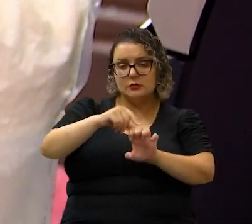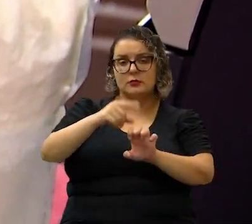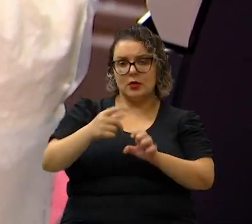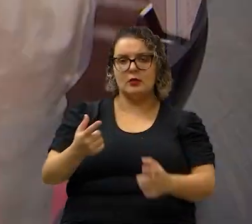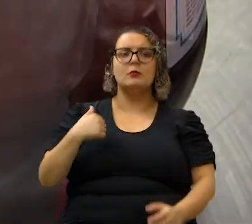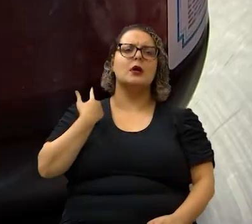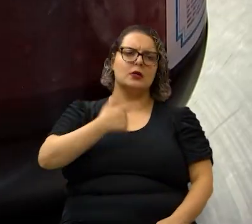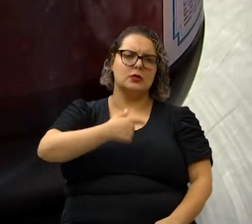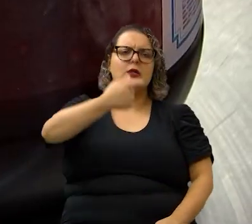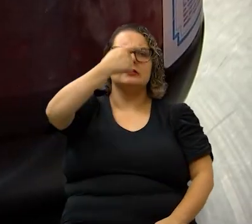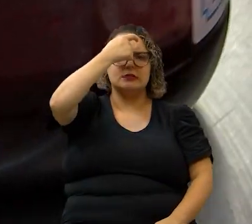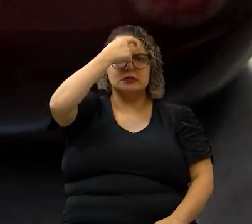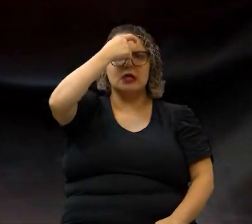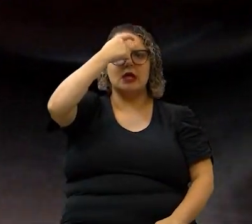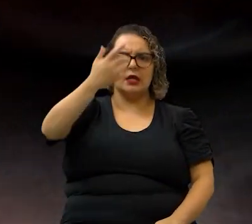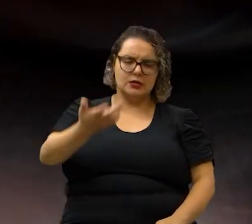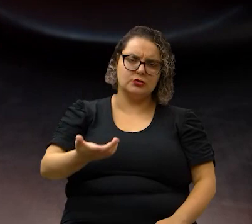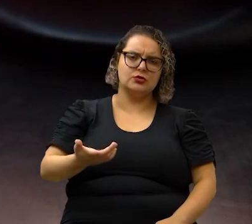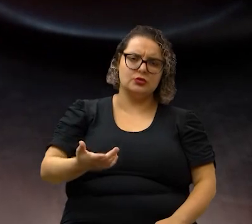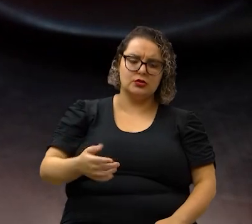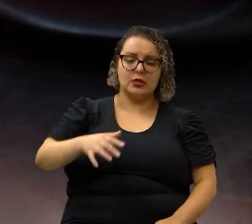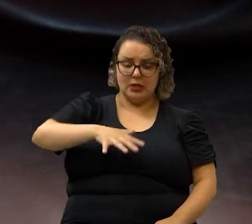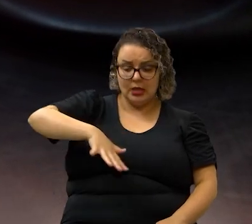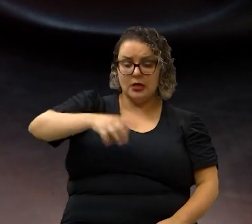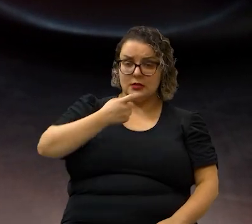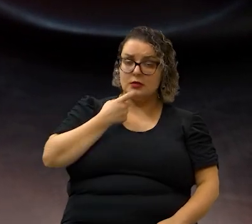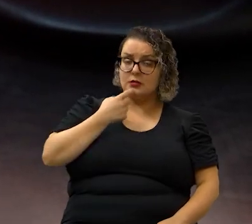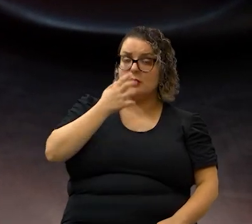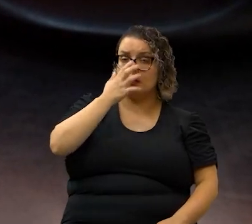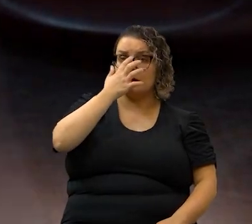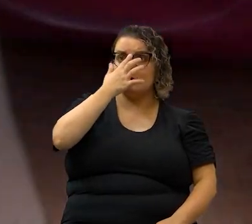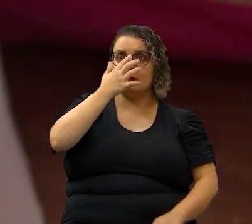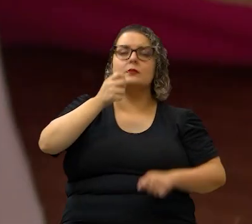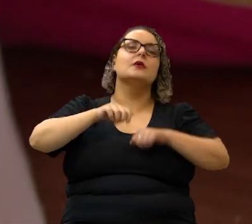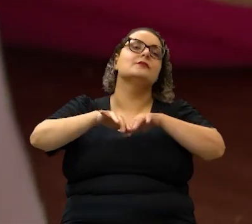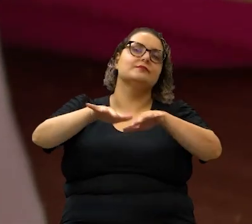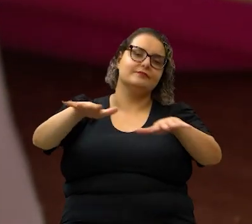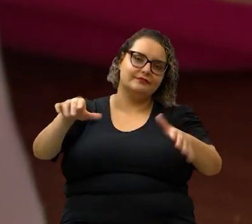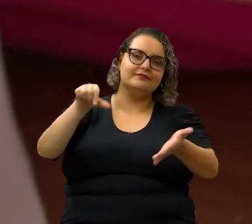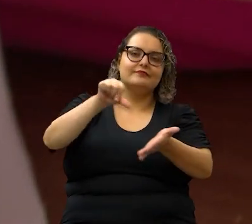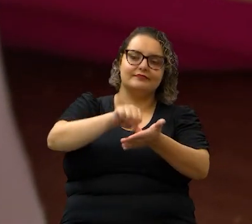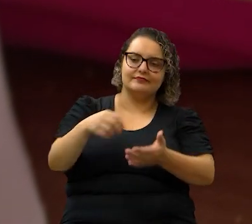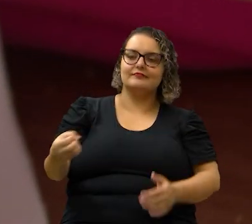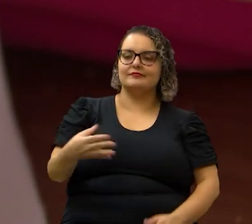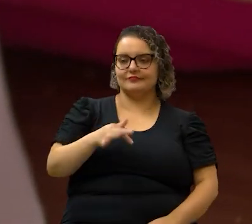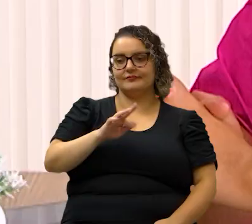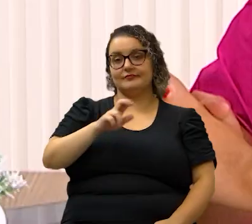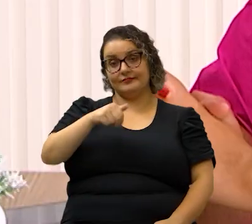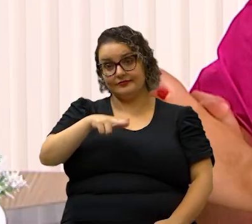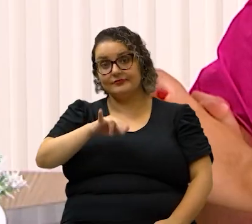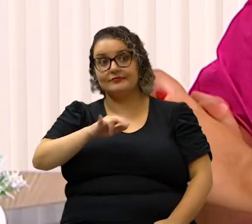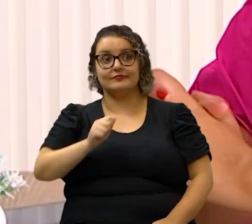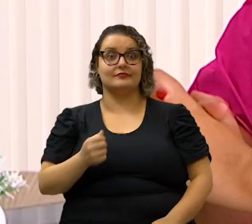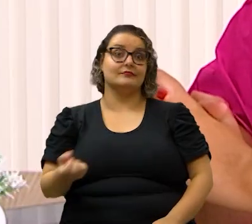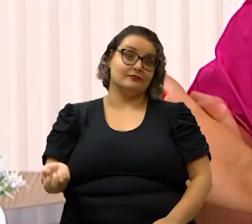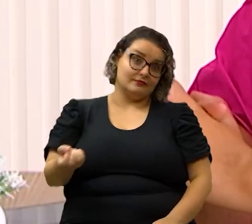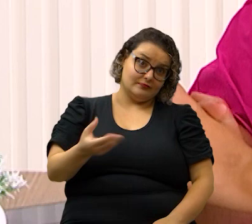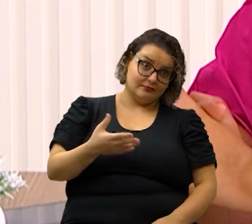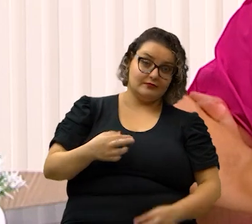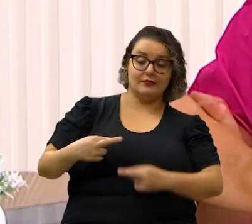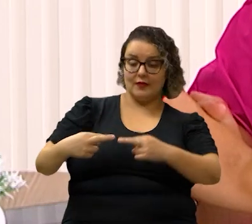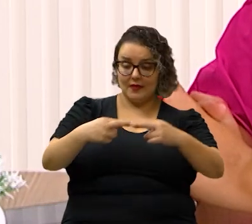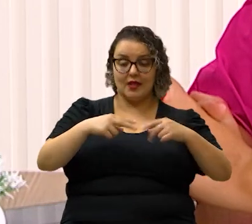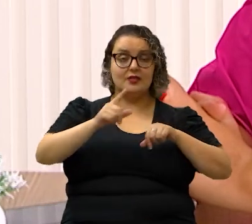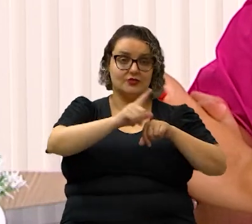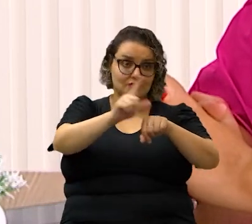nesse mundo empreendedor, mas a gente está bem consciente de que o nome de Campinas vai vai estar aí como um polo de uma nova franquia, de uma nova rede